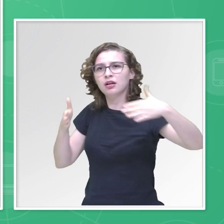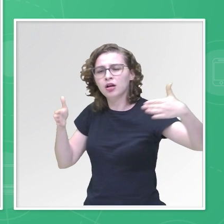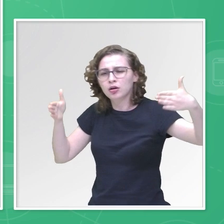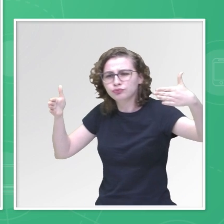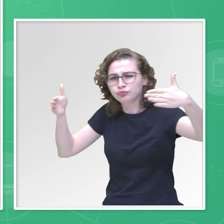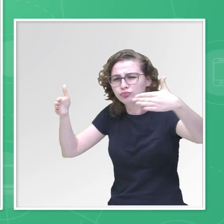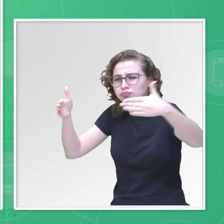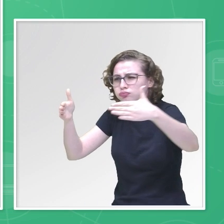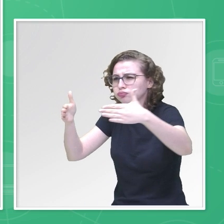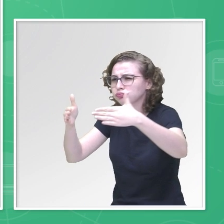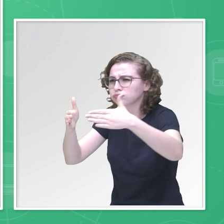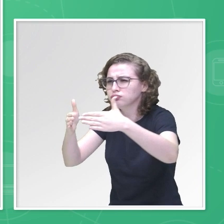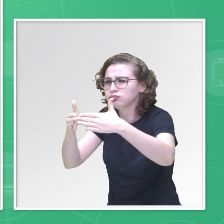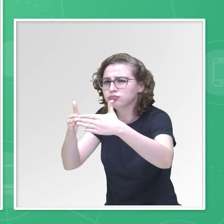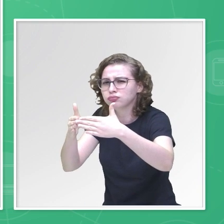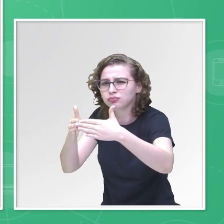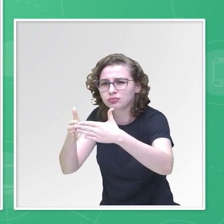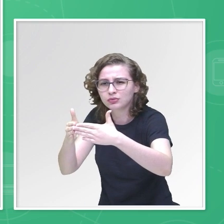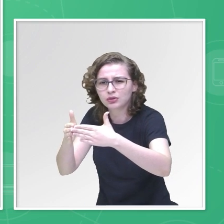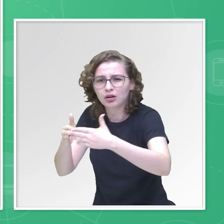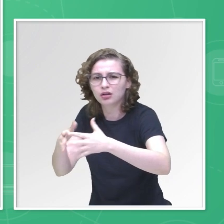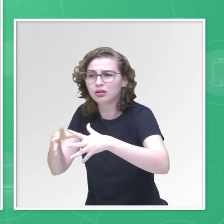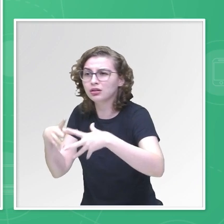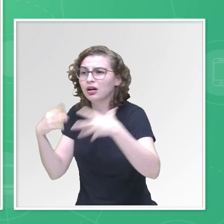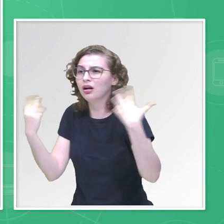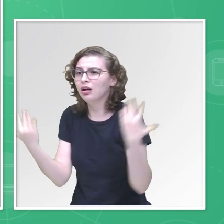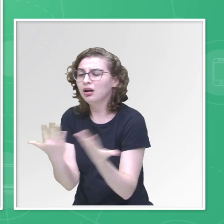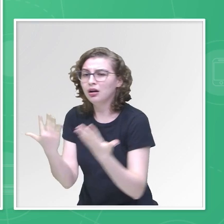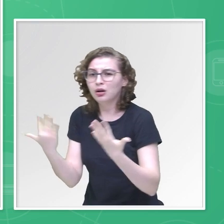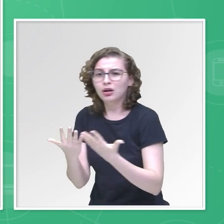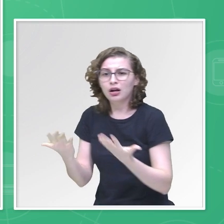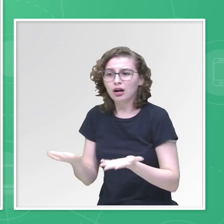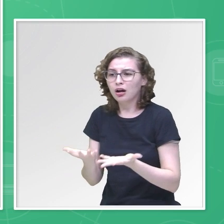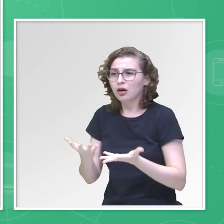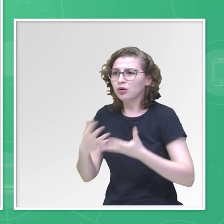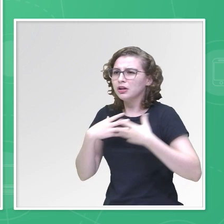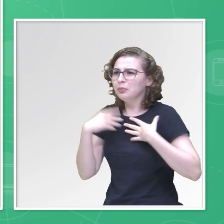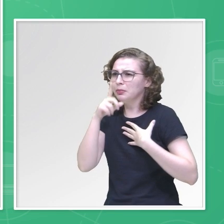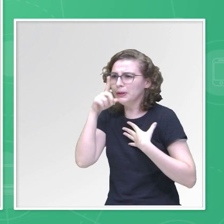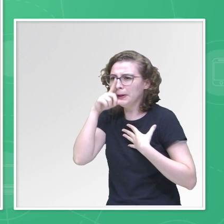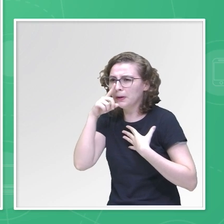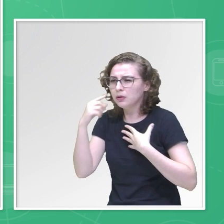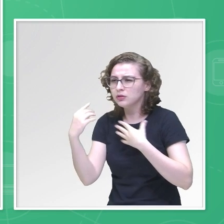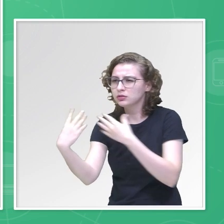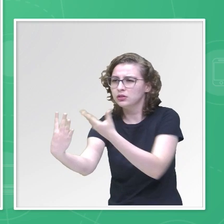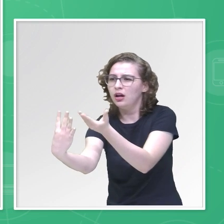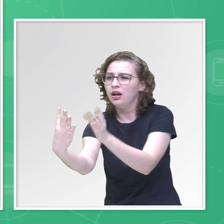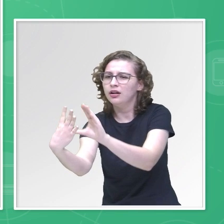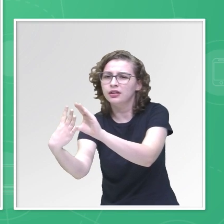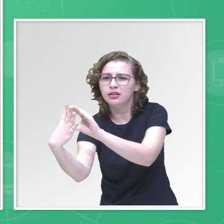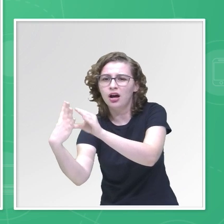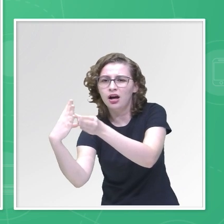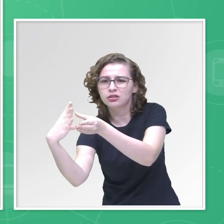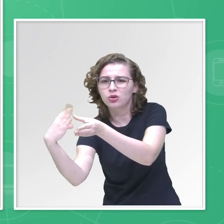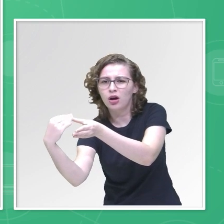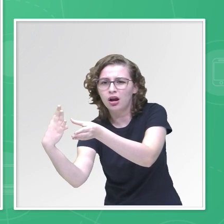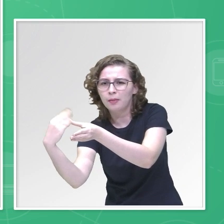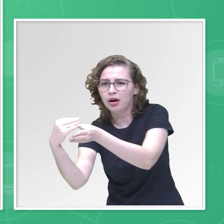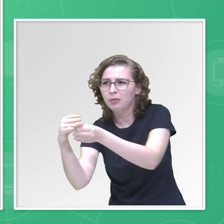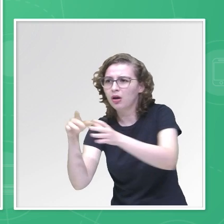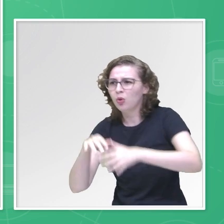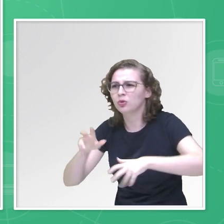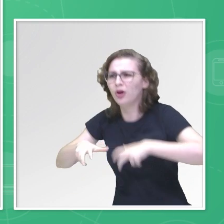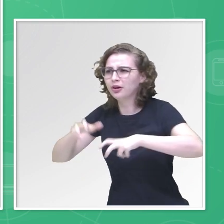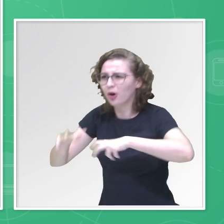tão depressa uma para outra que já estou no último quarto e lá no canto a capoeira para qual eu